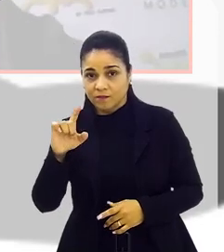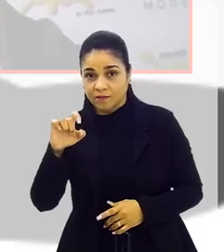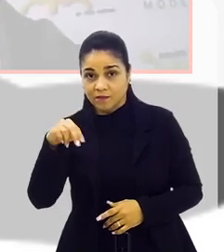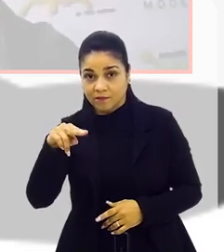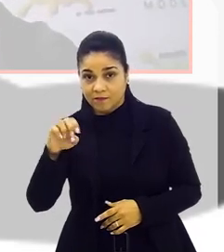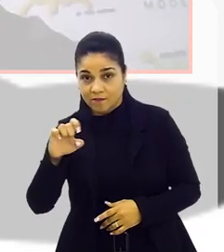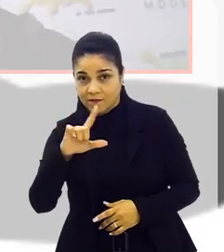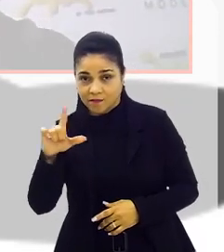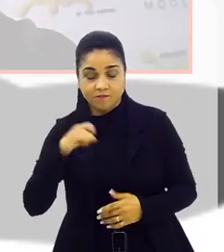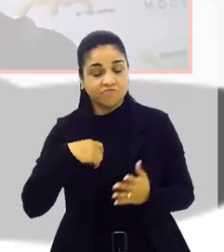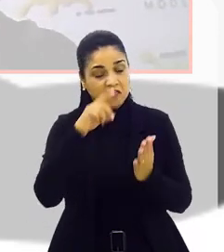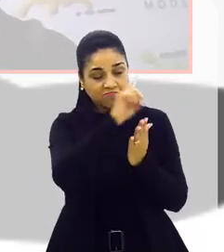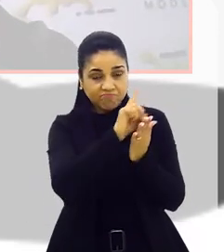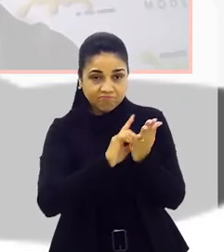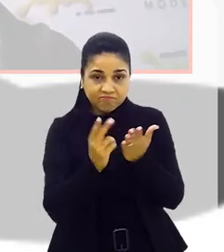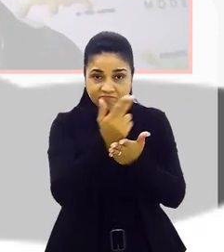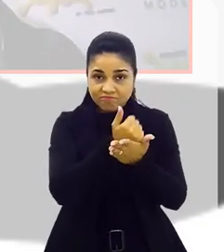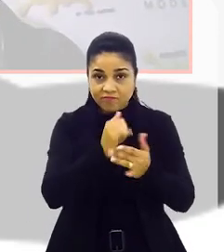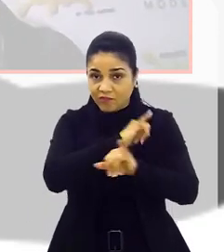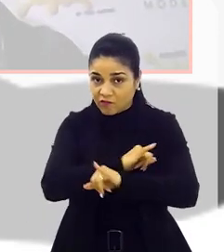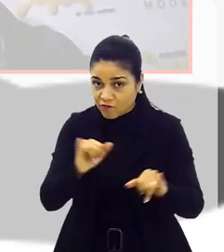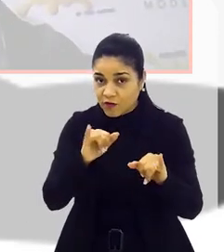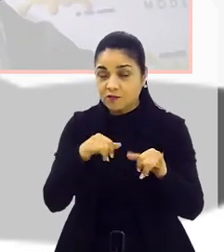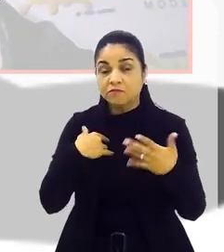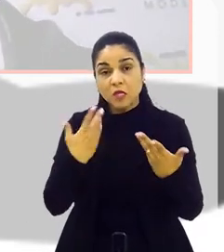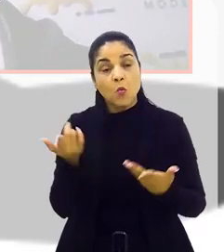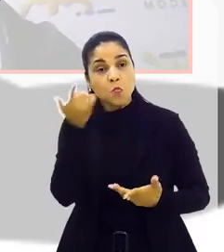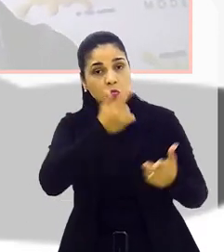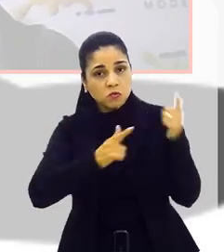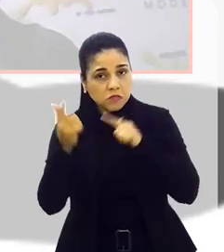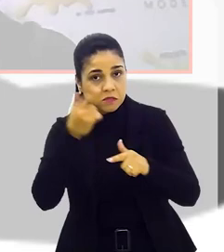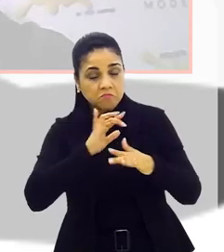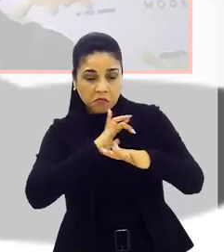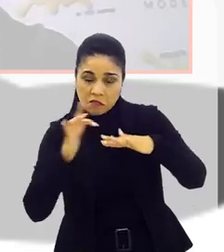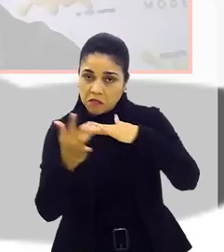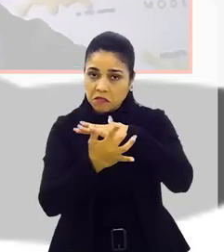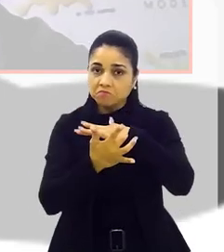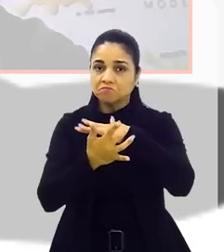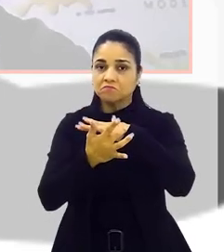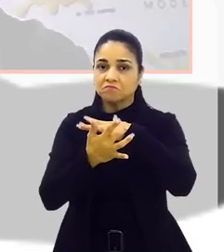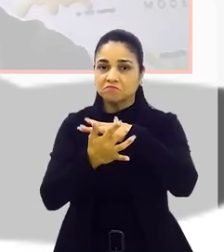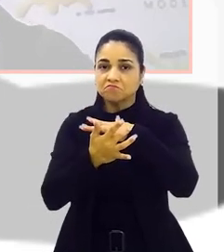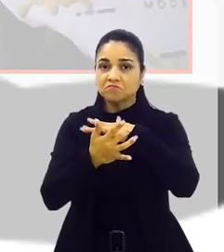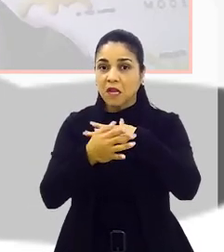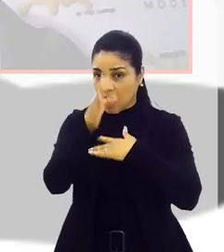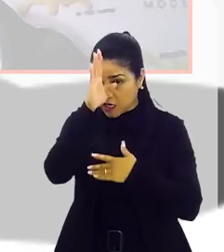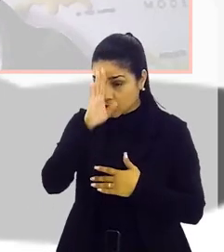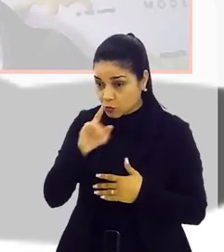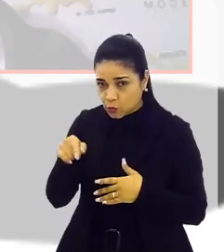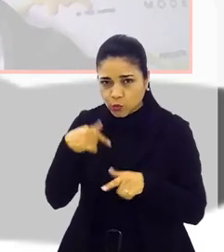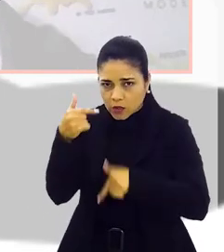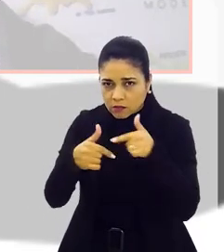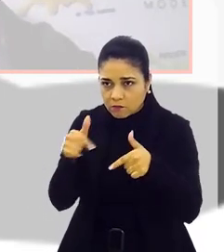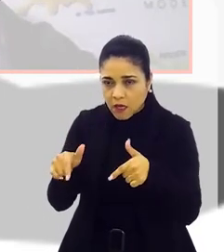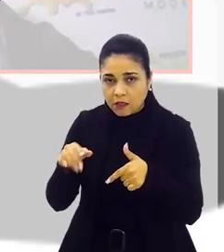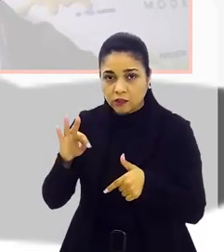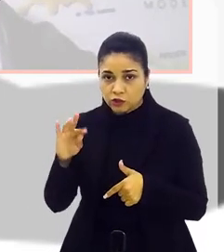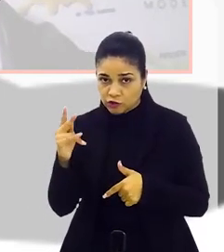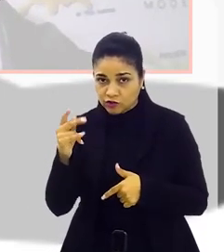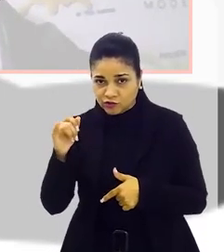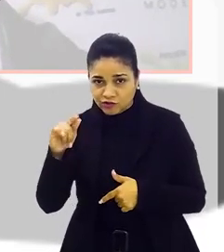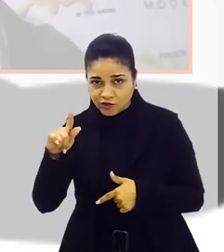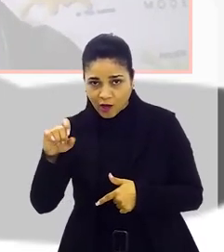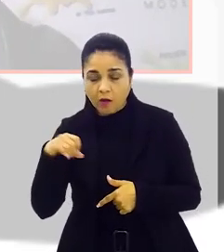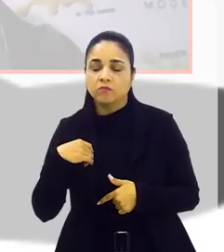faz todas as minhas artes, das minhas divulgações, e eu consegui divulgar através de rede social. E um amigo, Gratuitamente, o